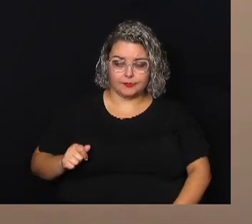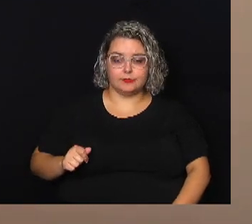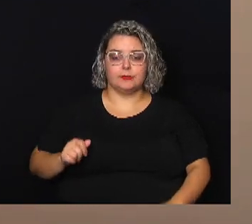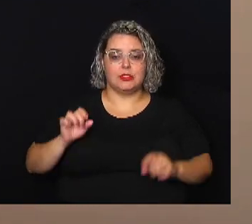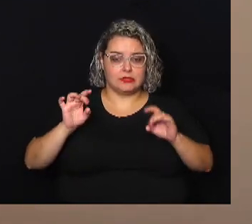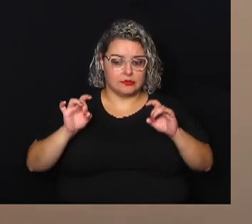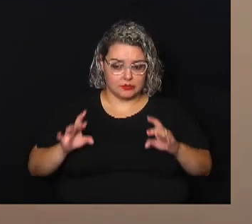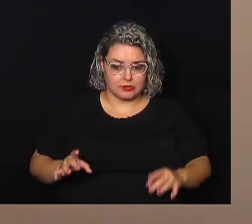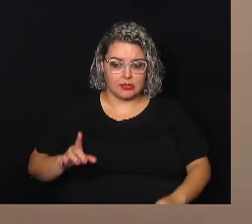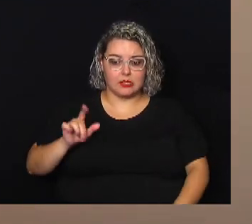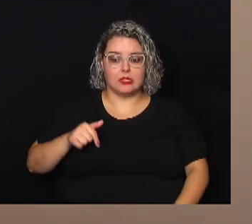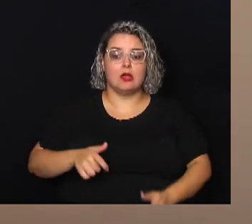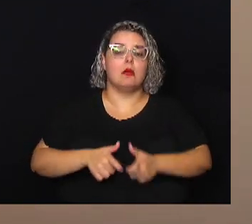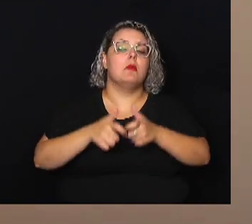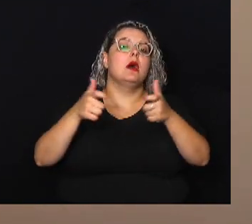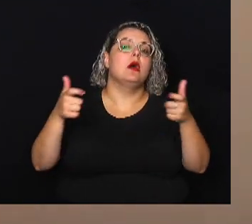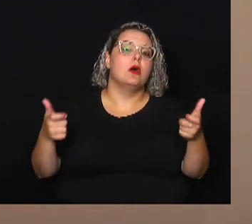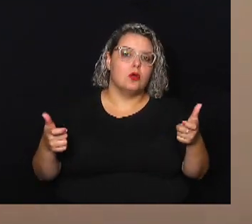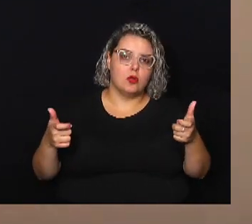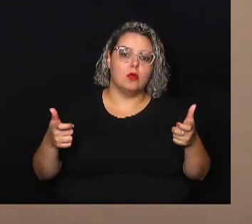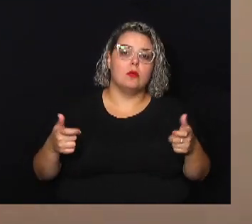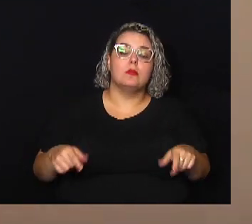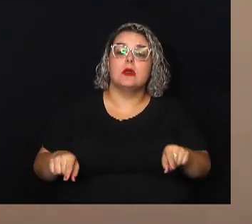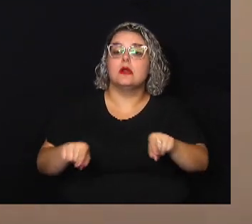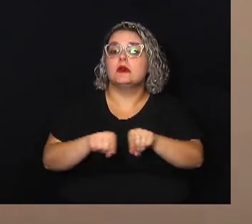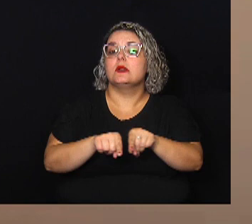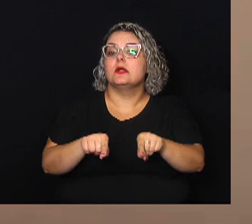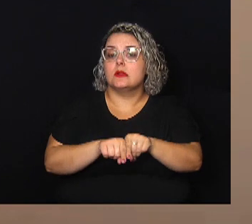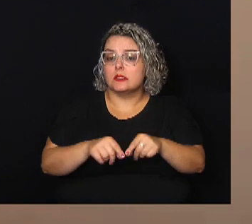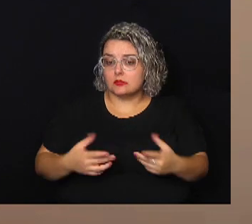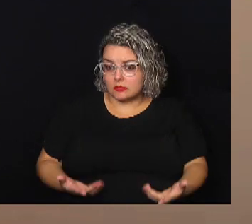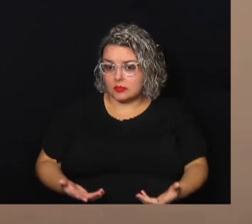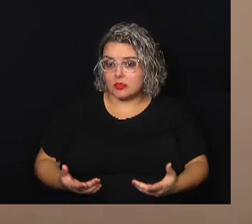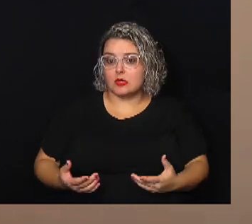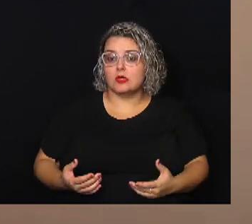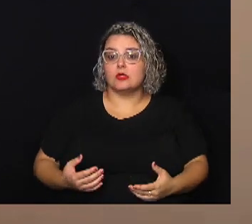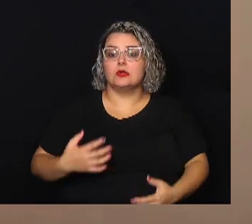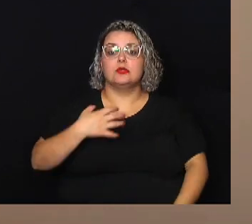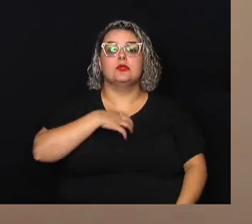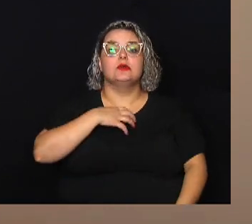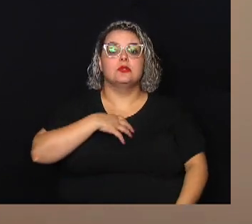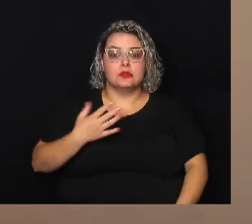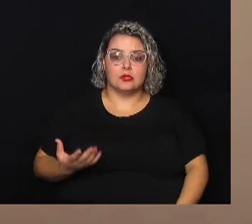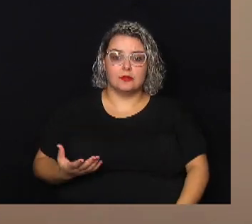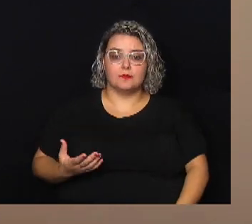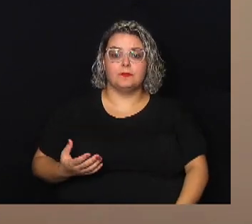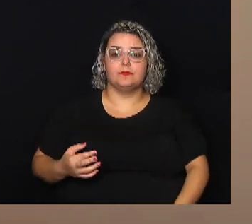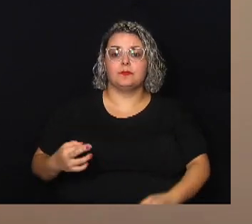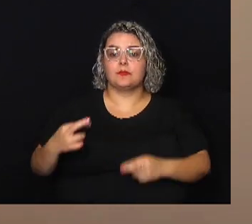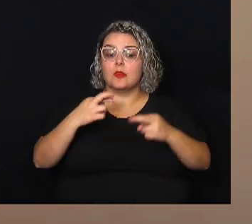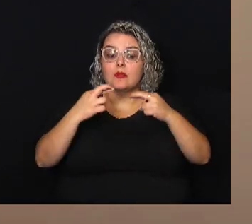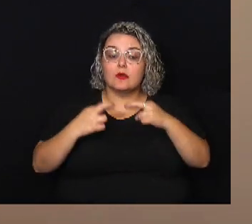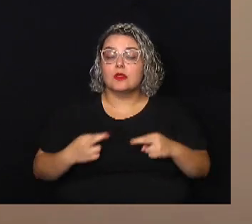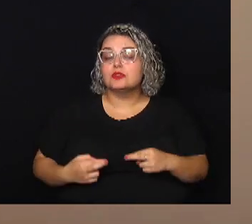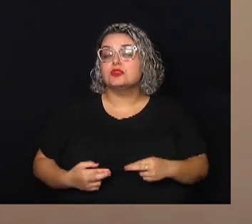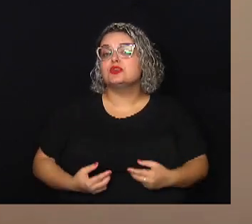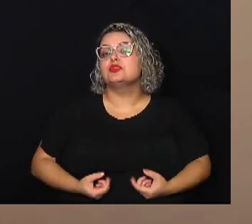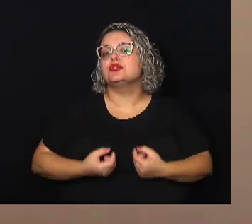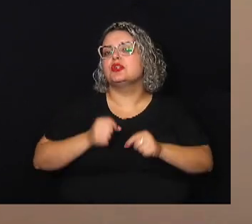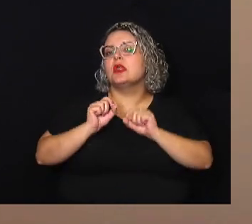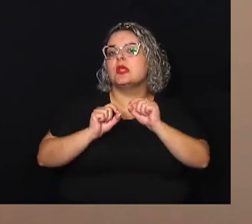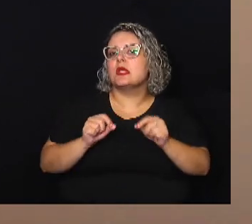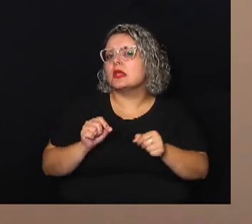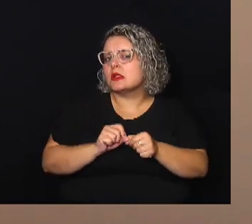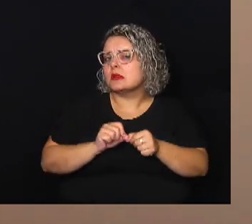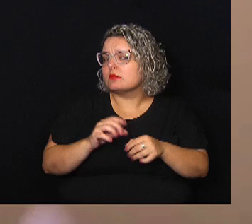que é a incidência maior. Nós também temos métodos de rastreamento como a endoscopia. E quem sabe fazer um pacote,